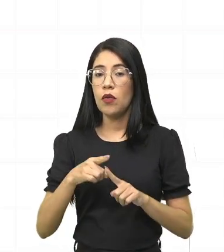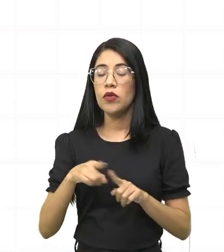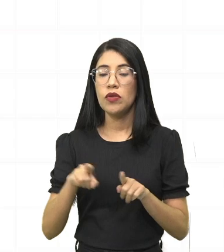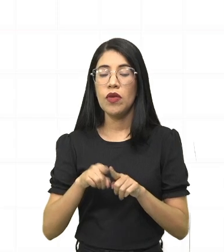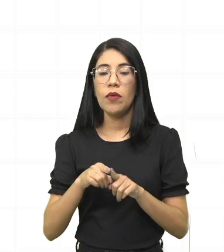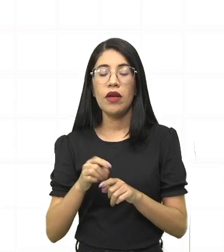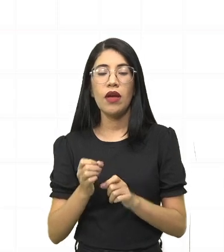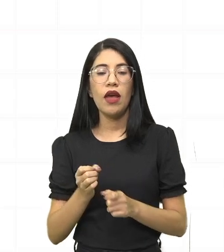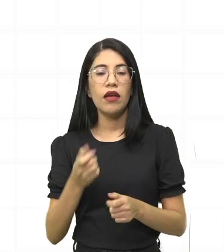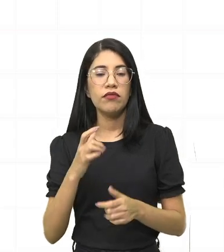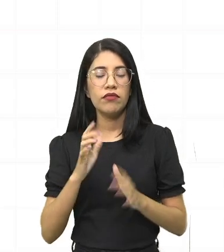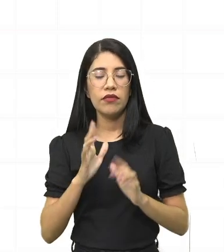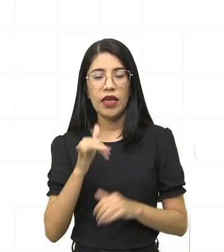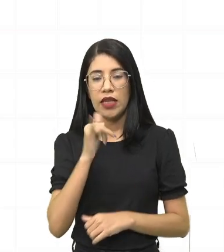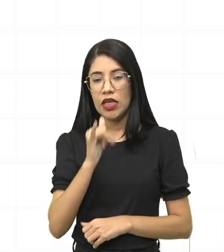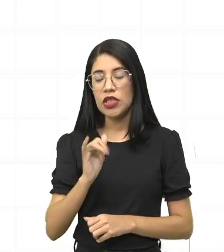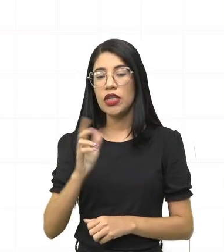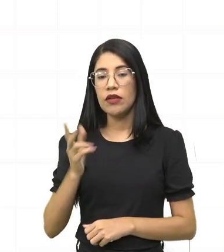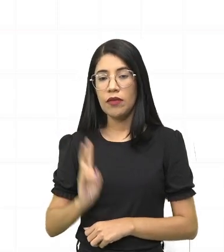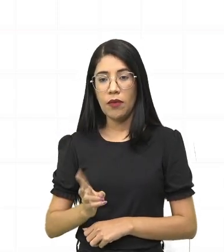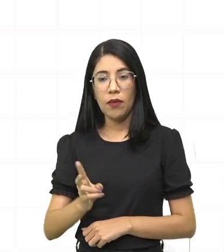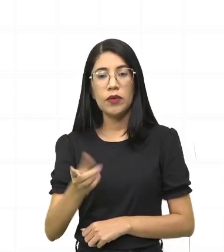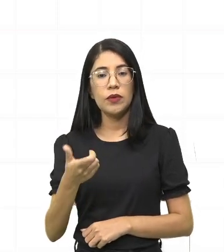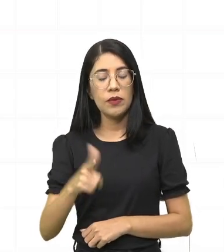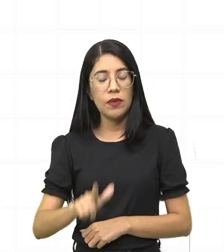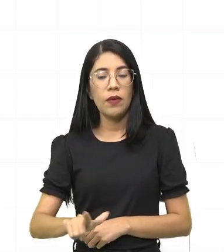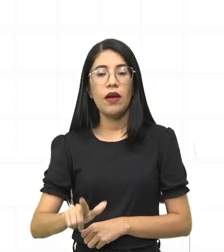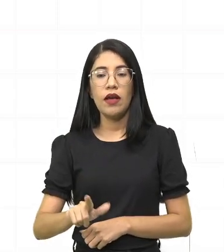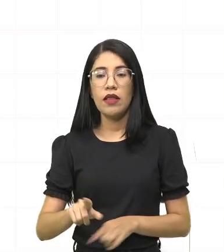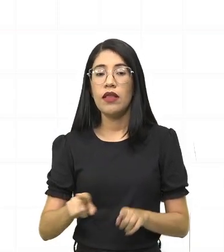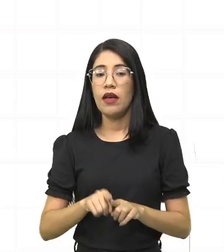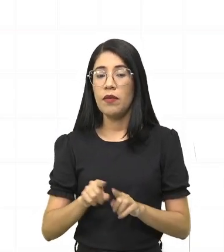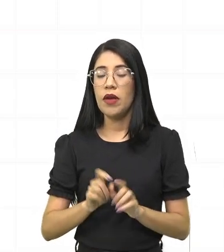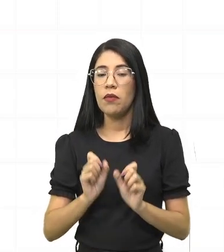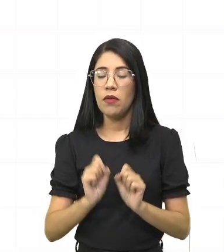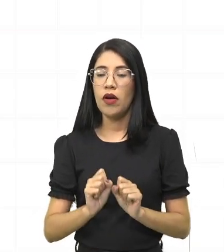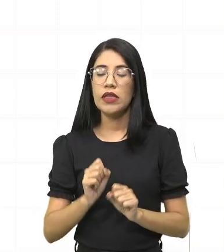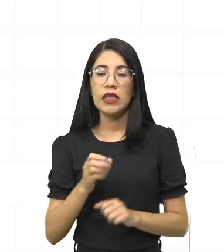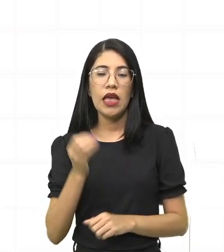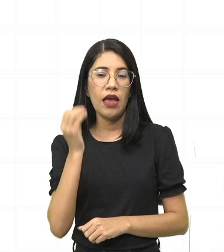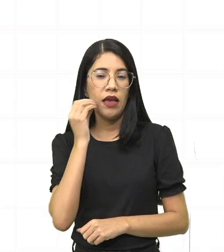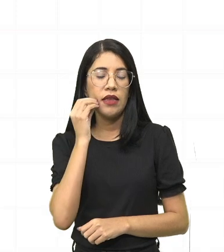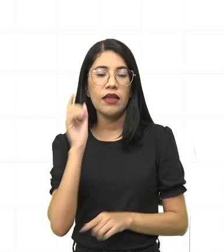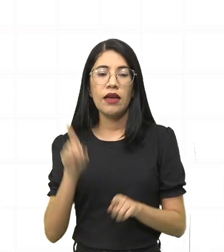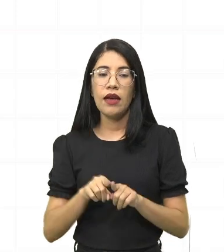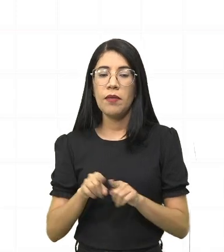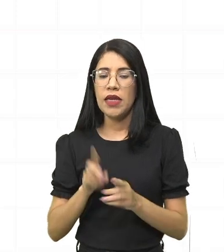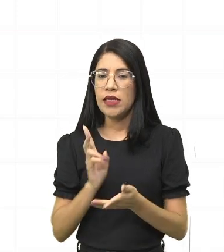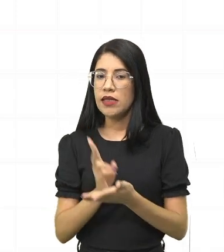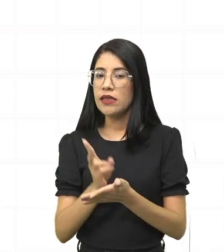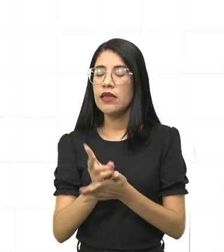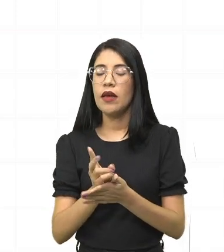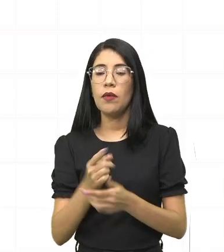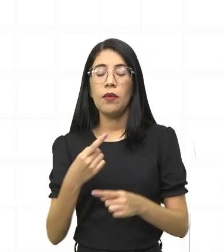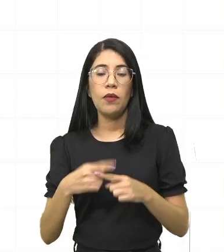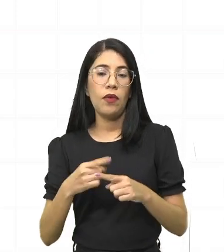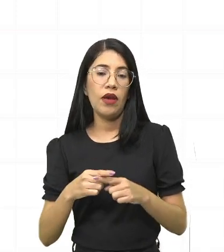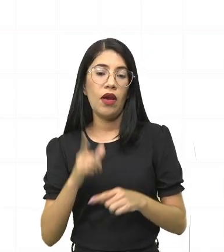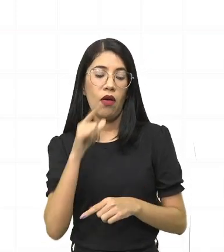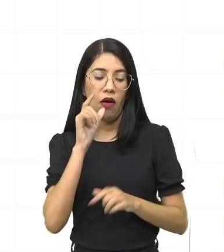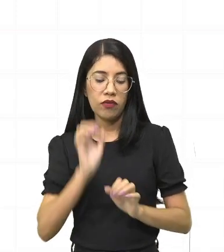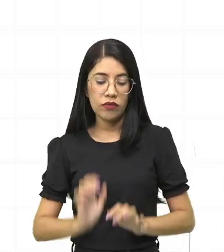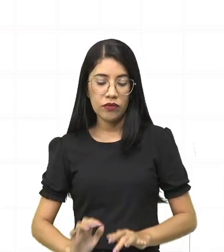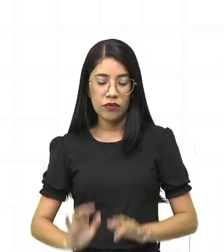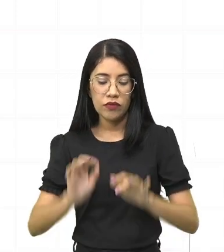energia renovável, isso é uma vantagem, né? É previsível, é constante, porque as marés elas estão